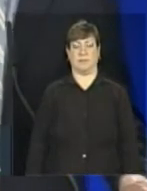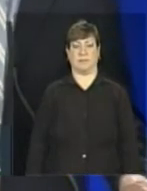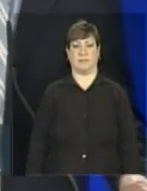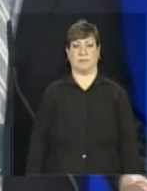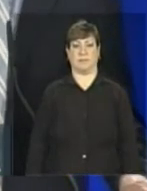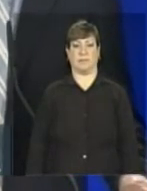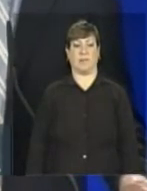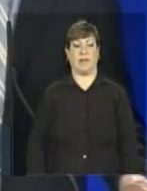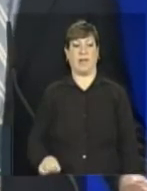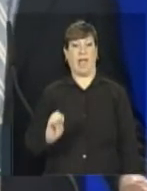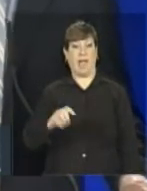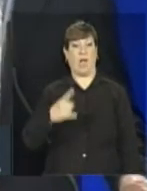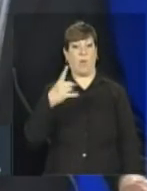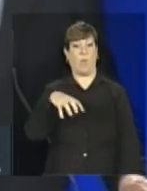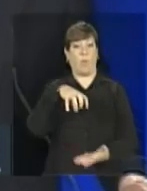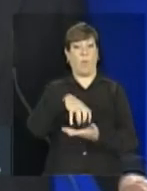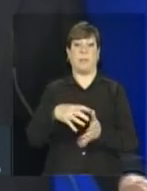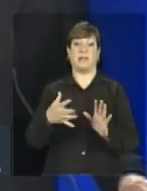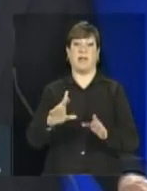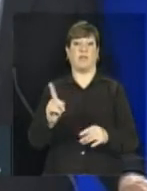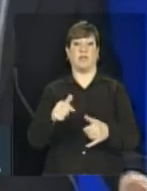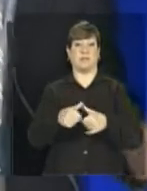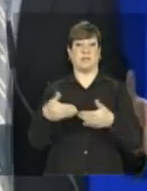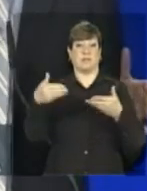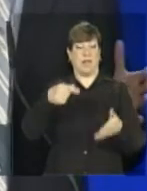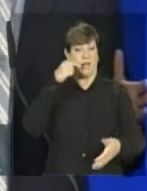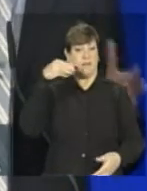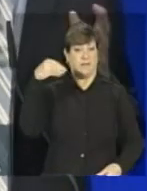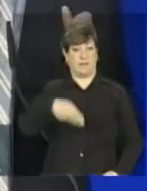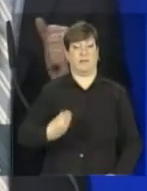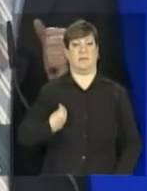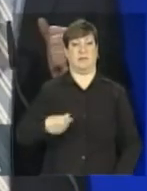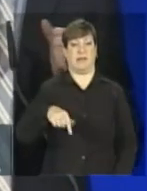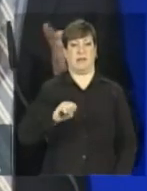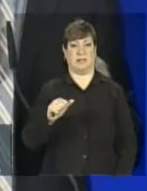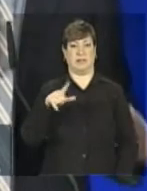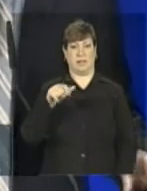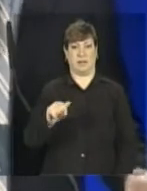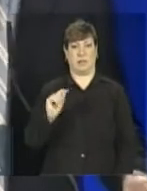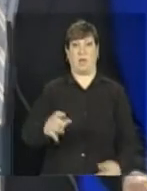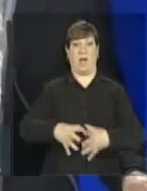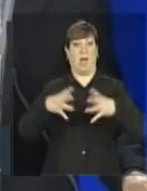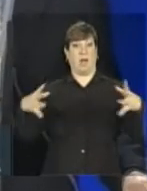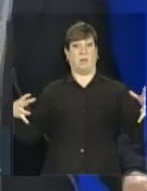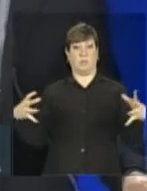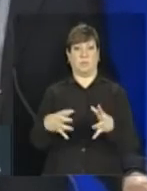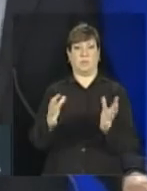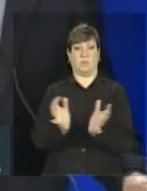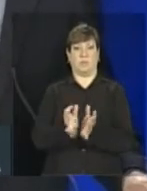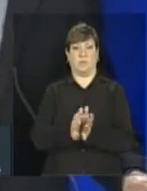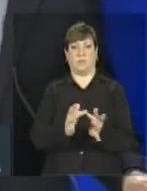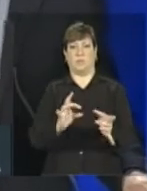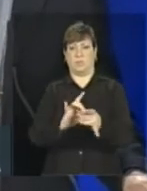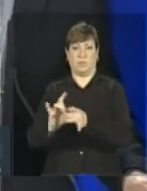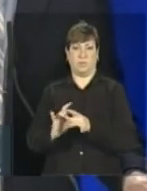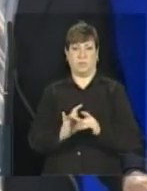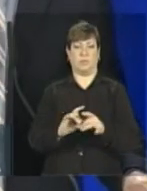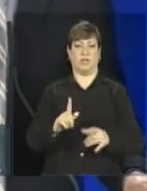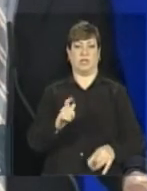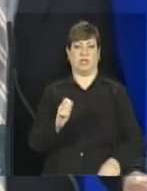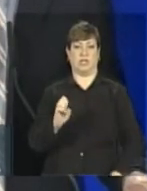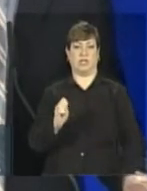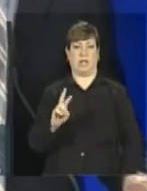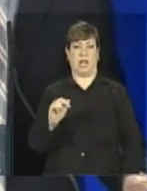É um grupo talvez ainda não presente nessa sala, é uma grande comunidade conectada e que contribui, que participa. É a geração